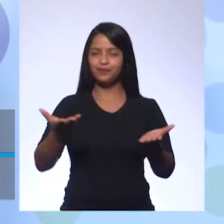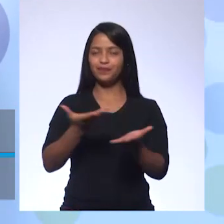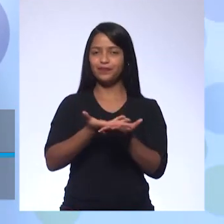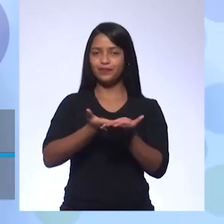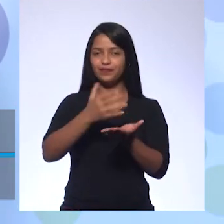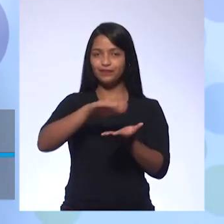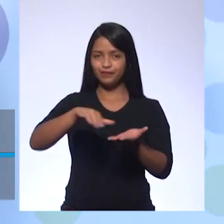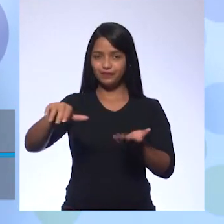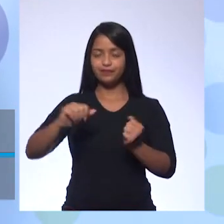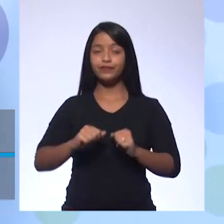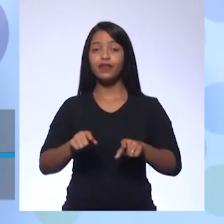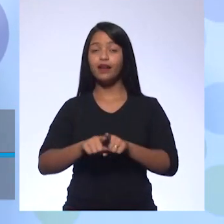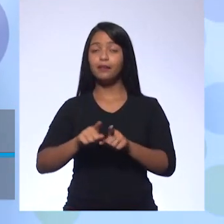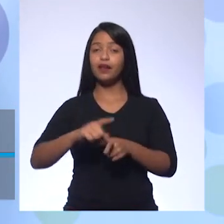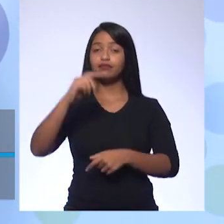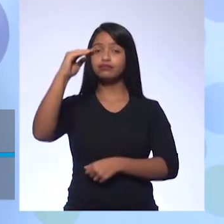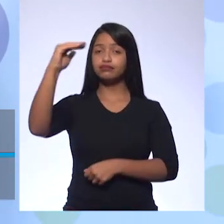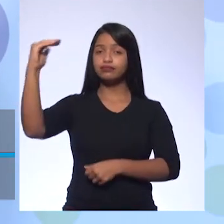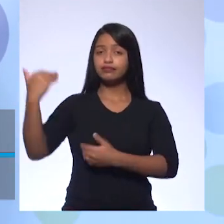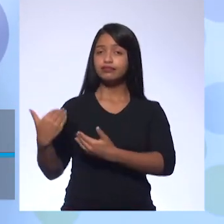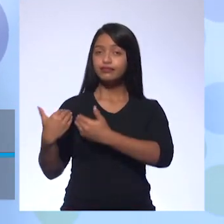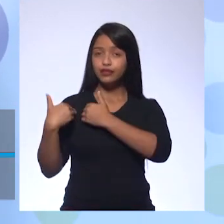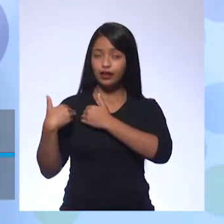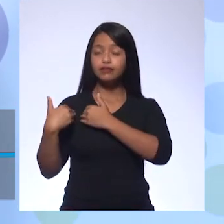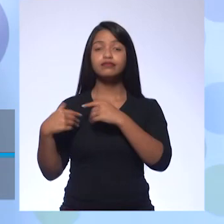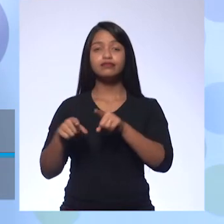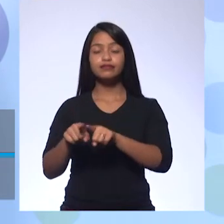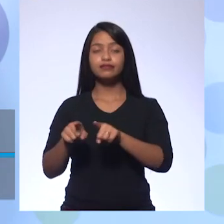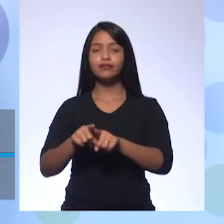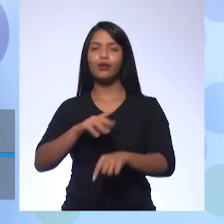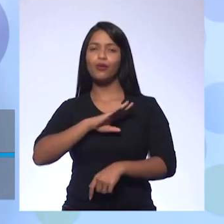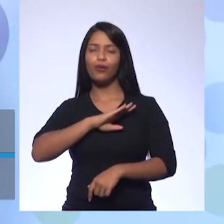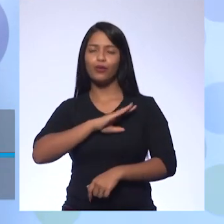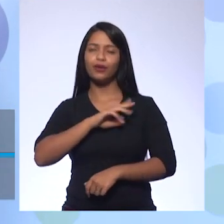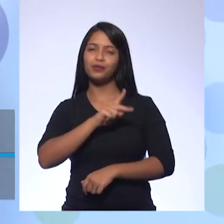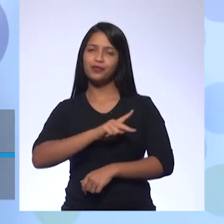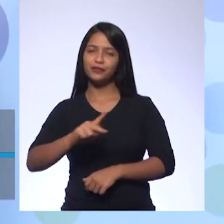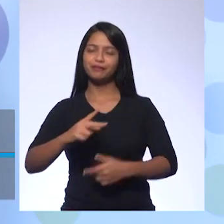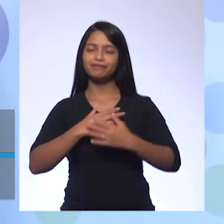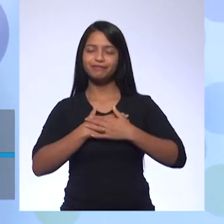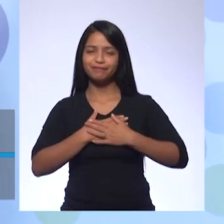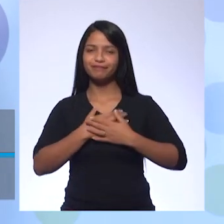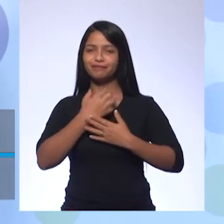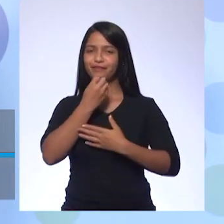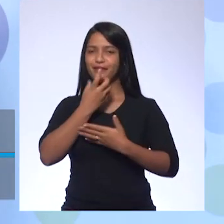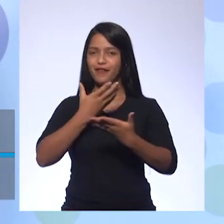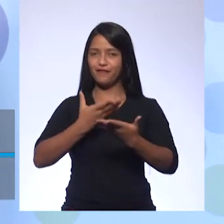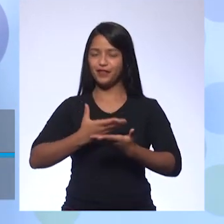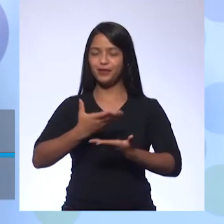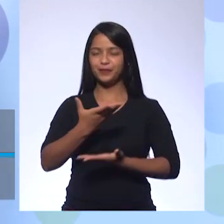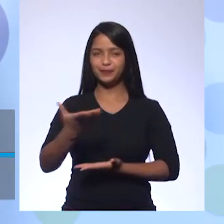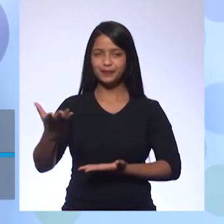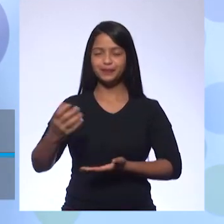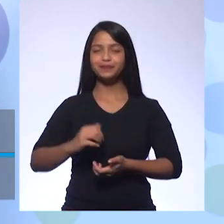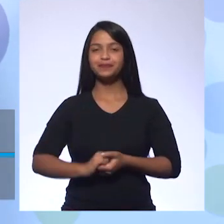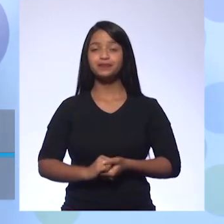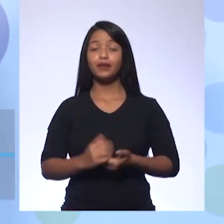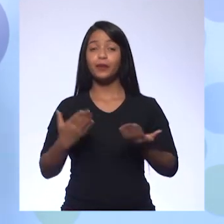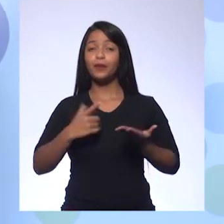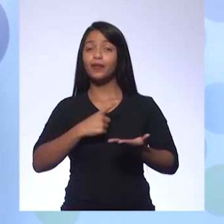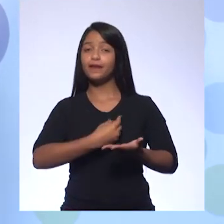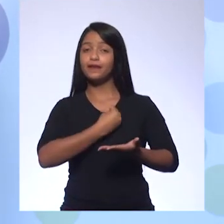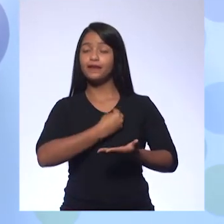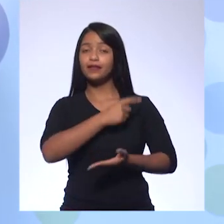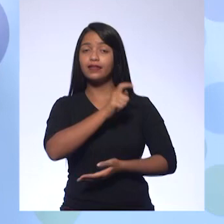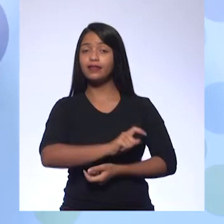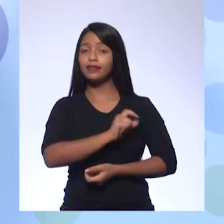estar acompanhando as aulas e, claro, nossos queridos colegas professores. Sejam todos muito bem-vindos. E para interagir com vocês,